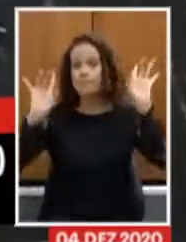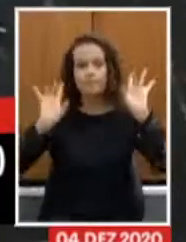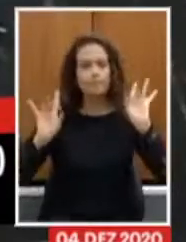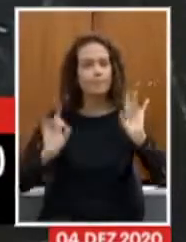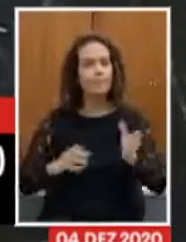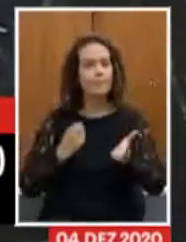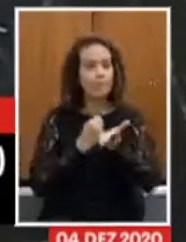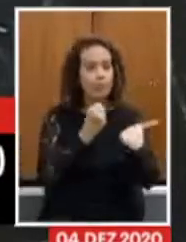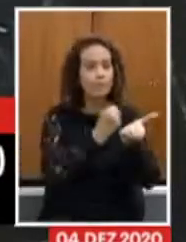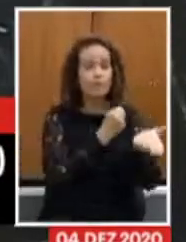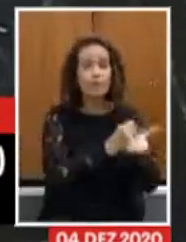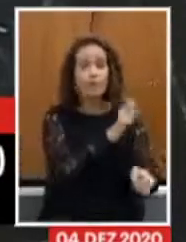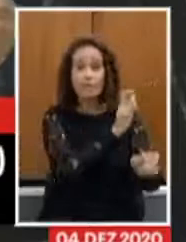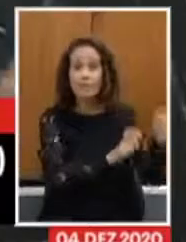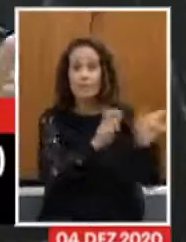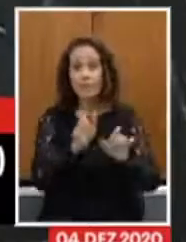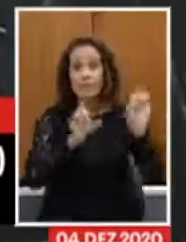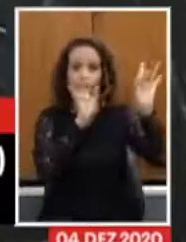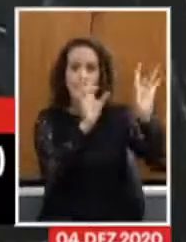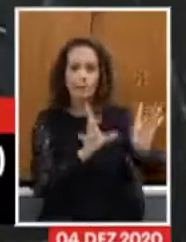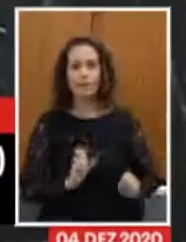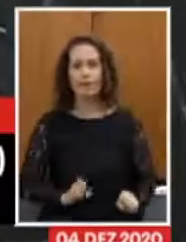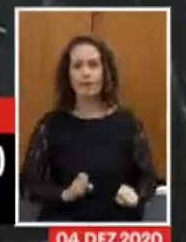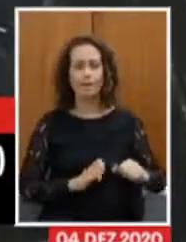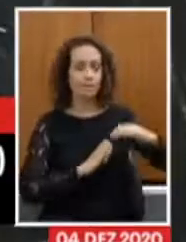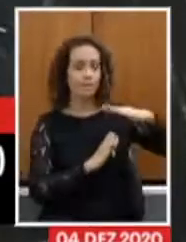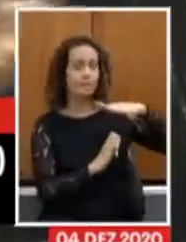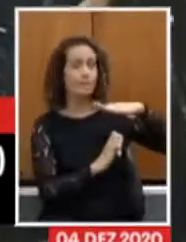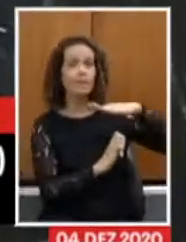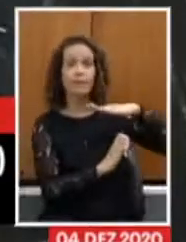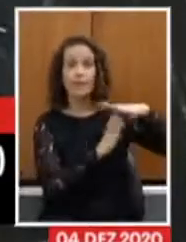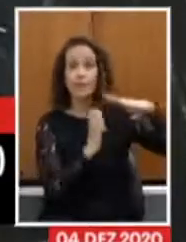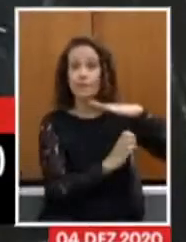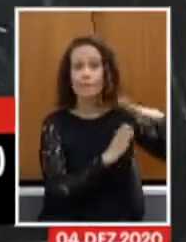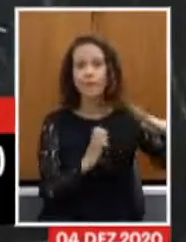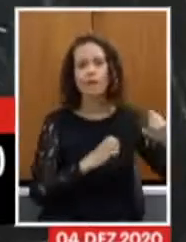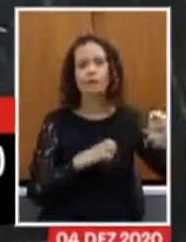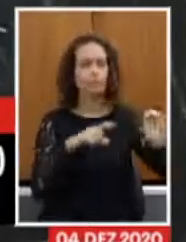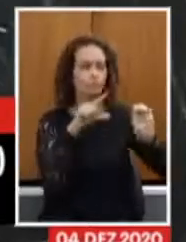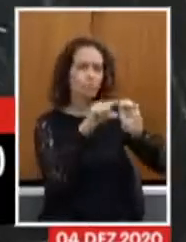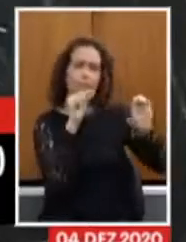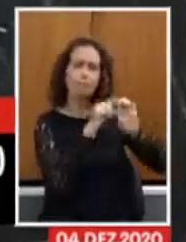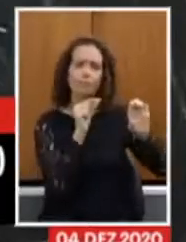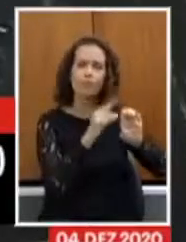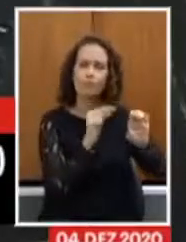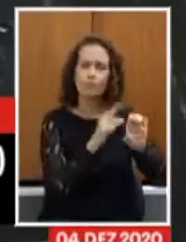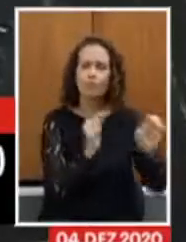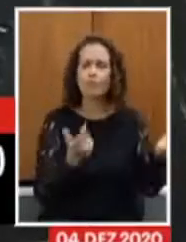essas pessoas especiais, essas empresas especiais, que, na verdade,